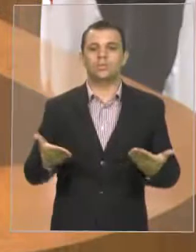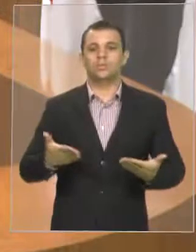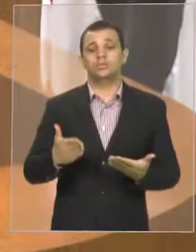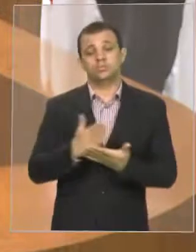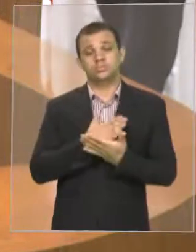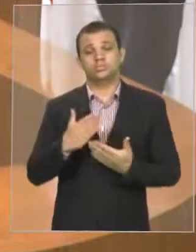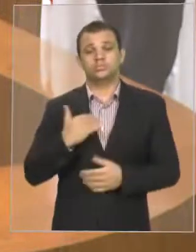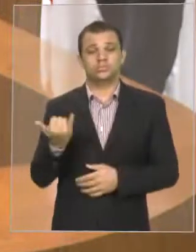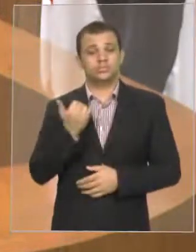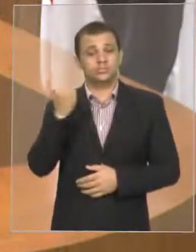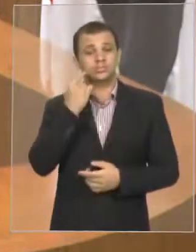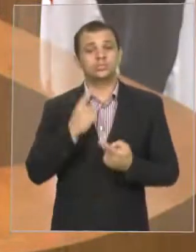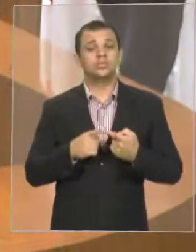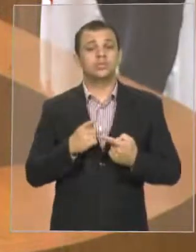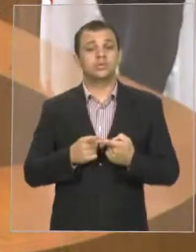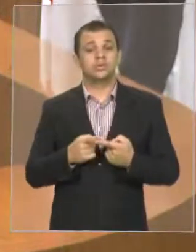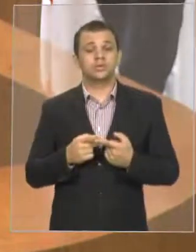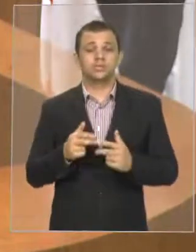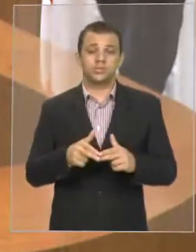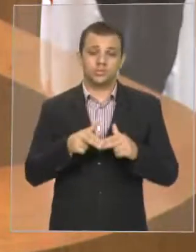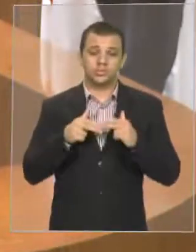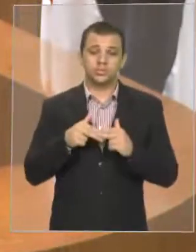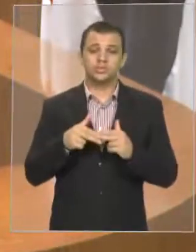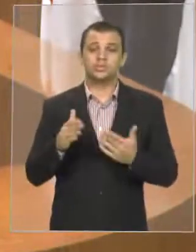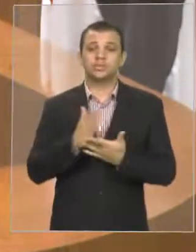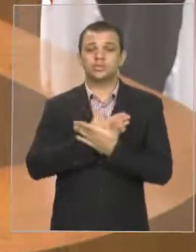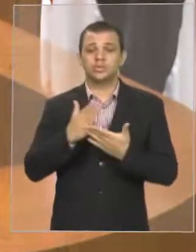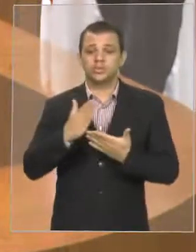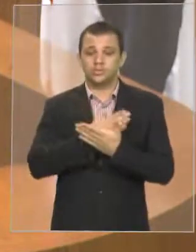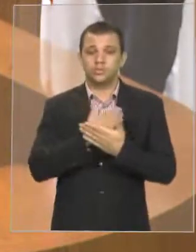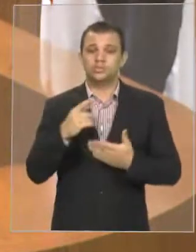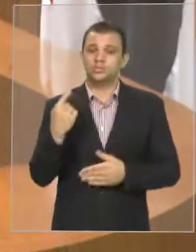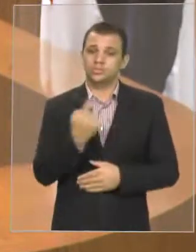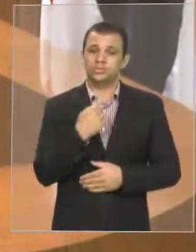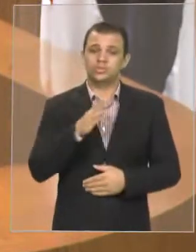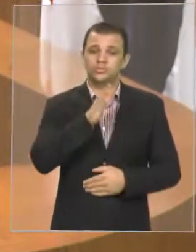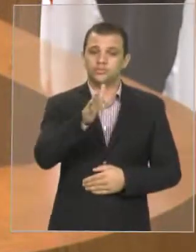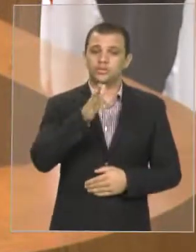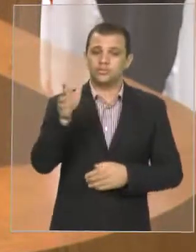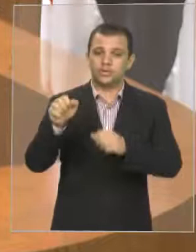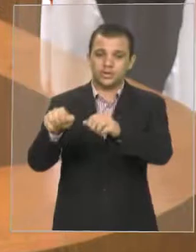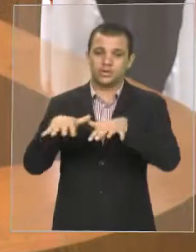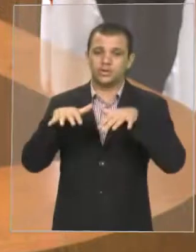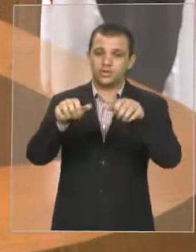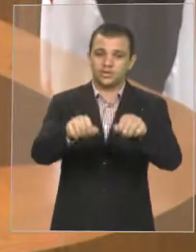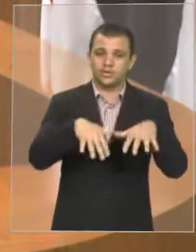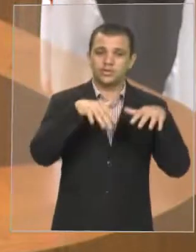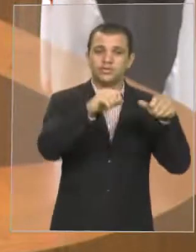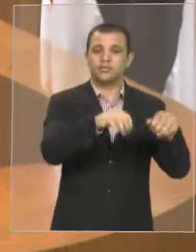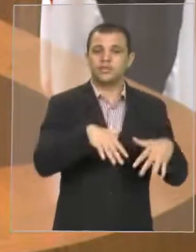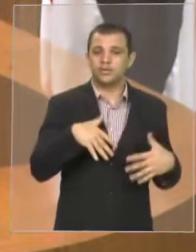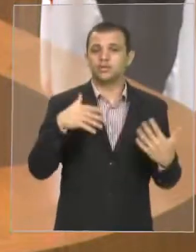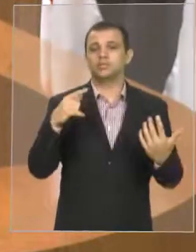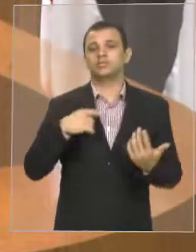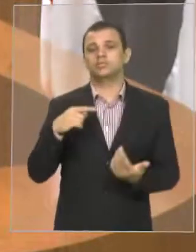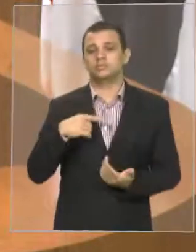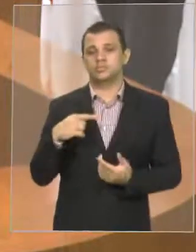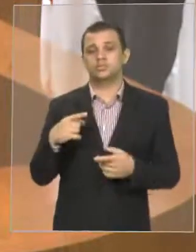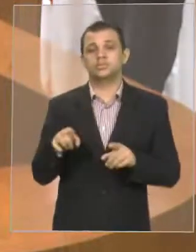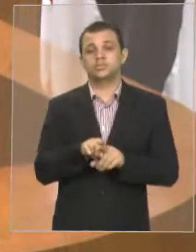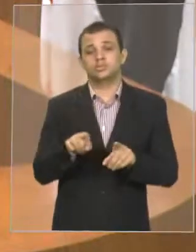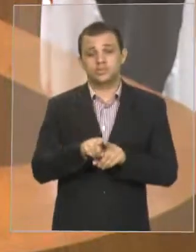importantes, considerando os eventos que nós participamos pelo interior do estado, eventos significativos, que traduzem